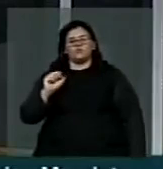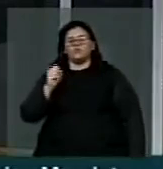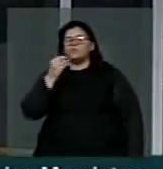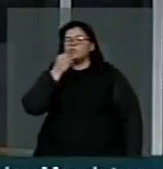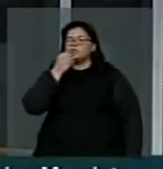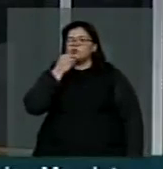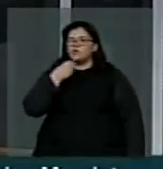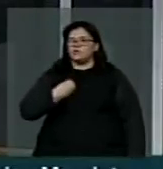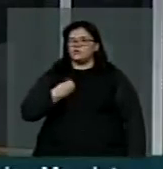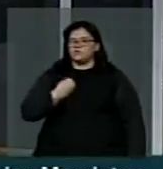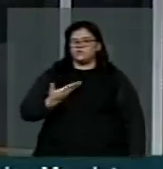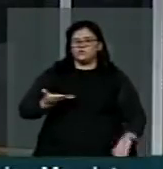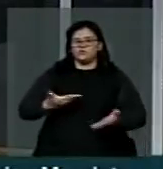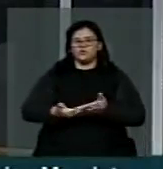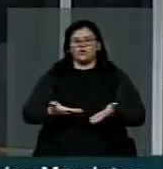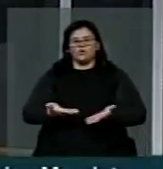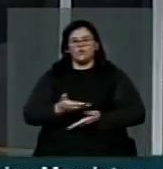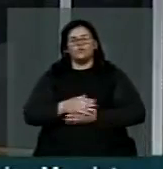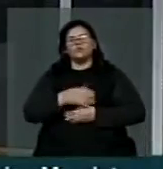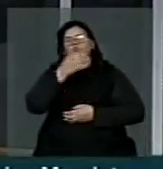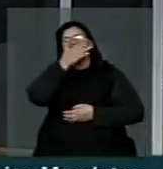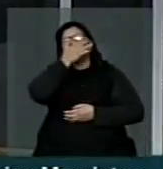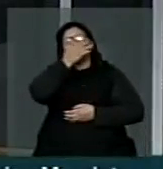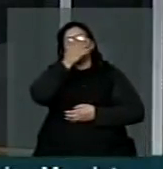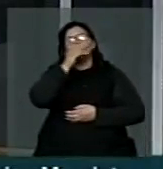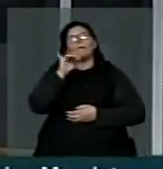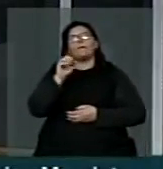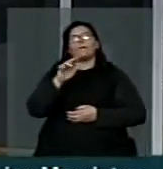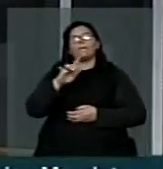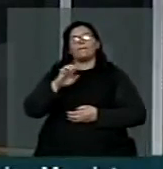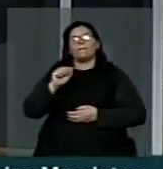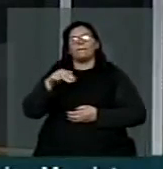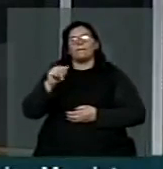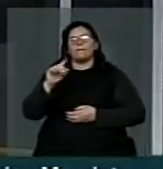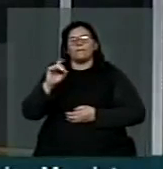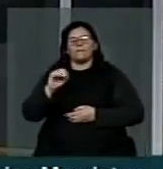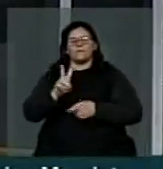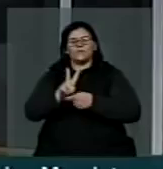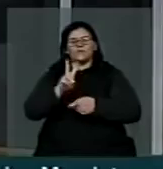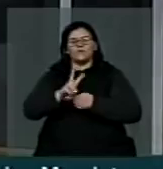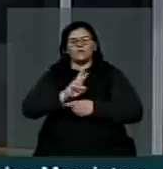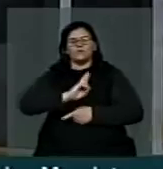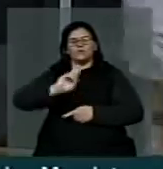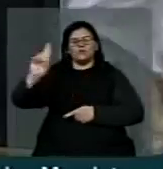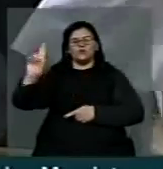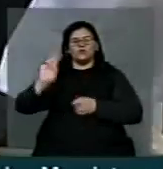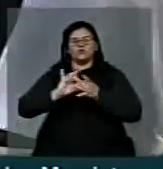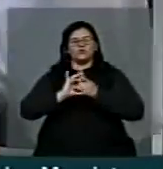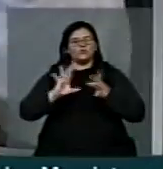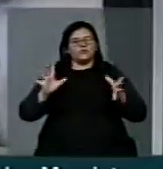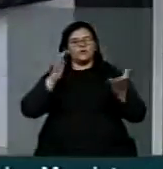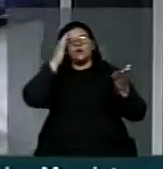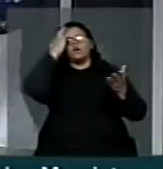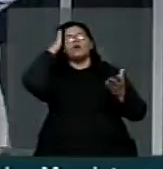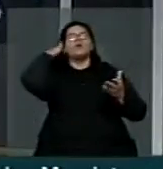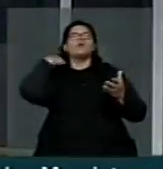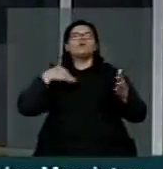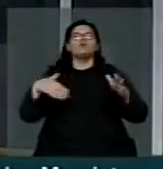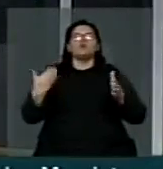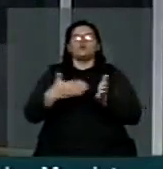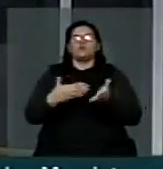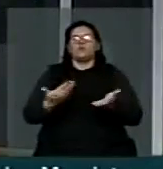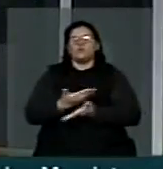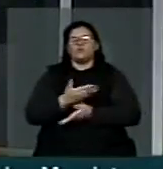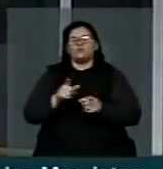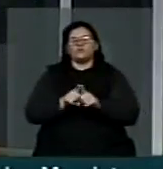Jorge Amado, defensor da liberdade religiosa e de todos os cultos, luta tão atual, presidente Henrique Eduardo Alves, desse